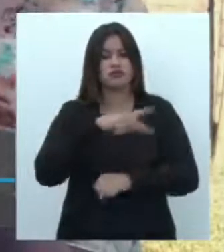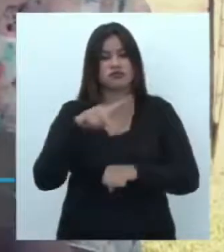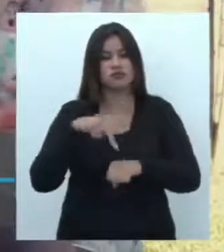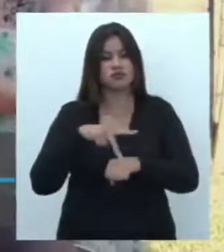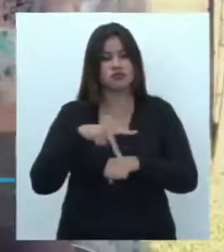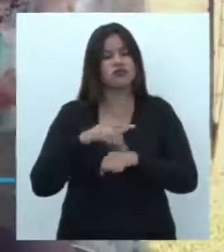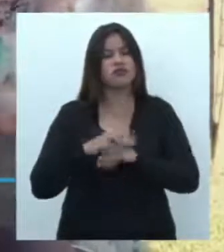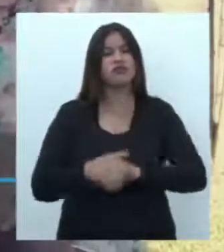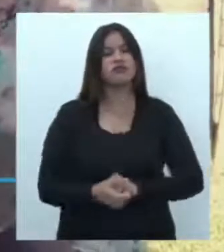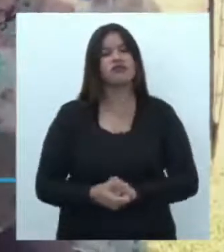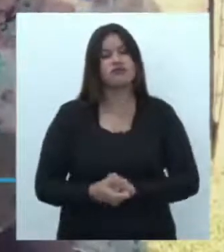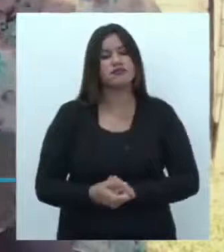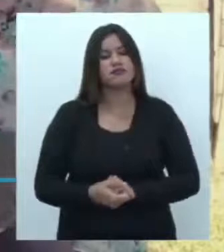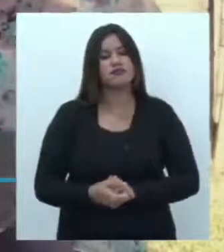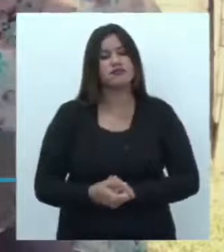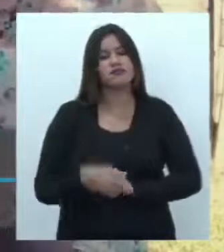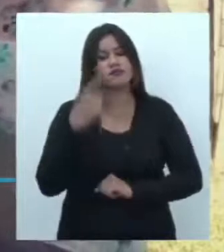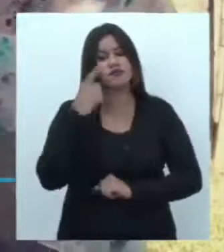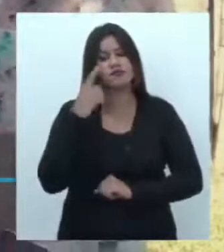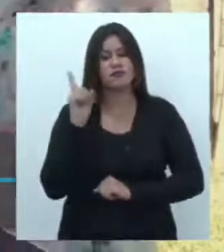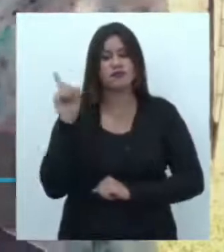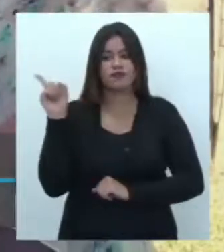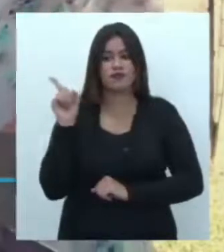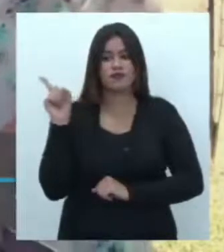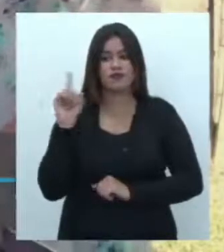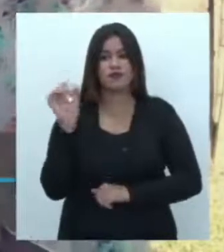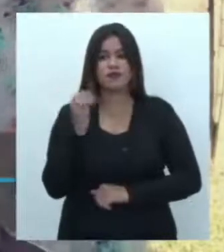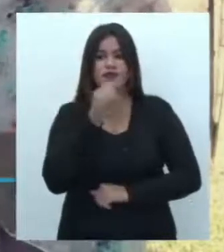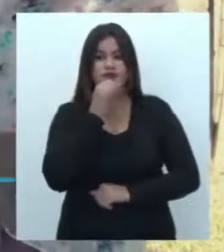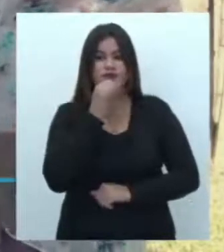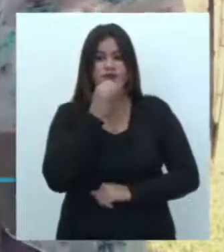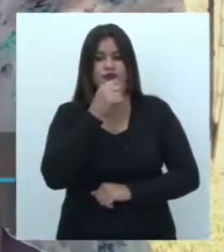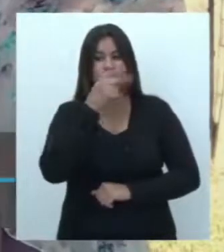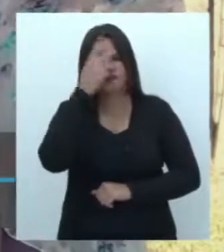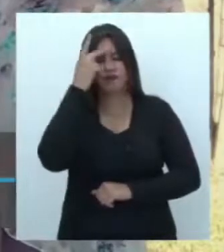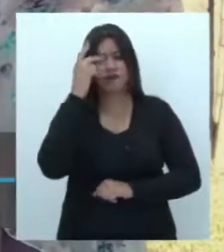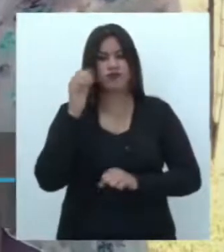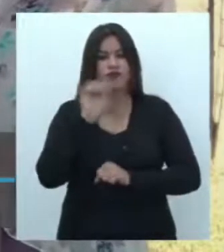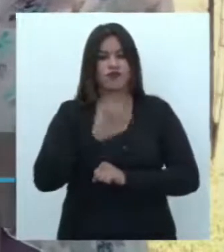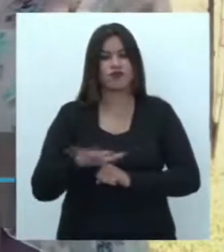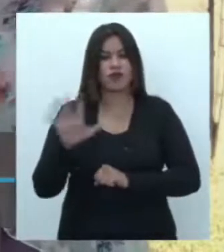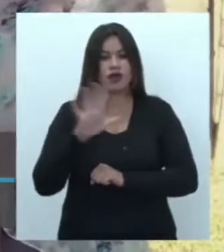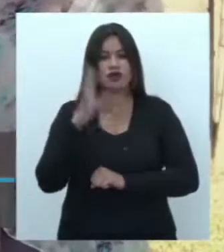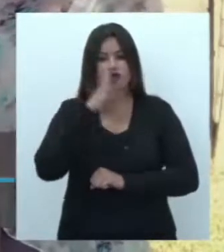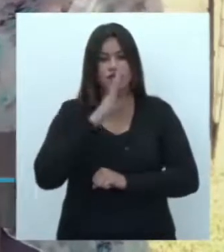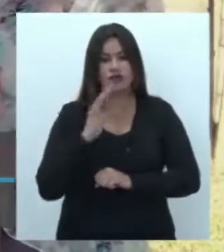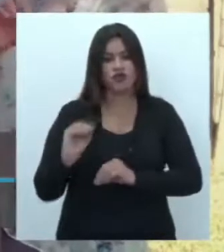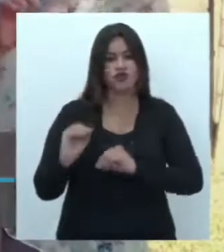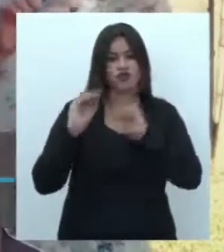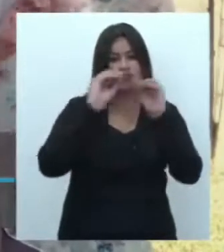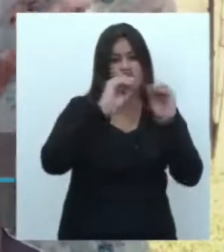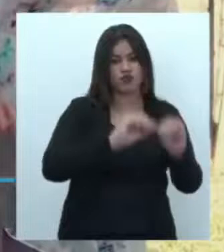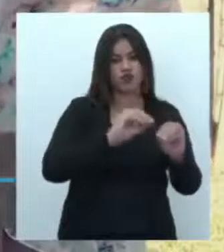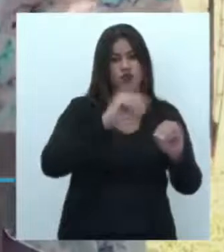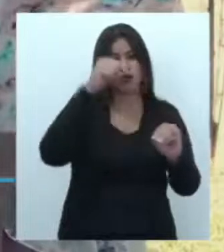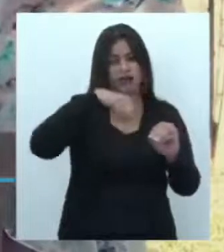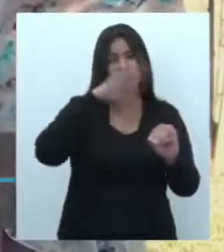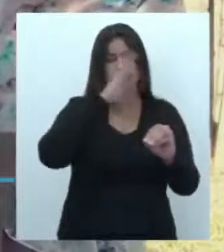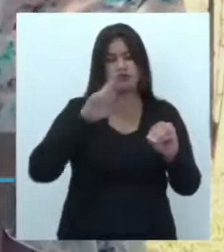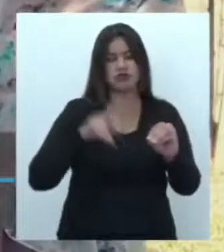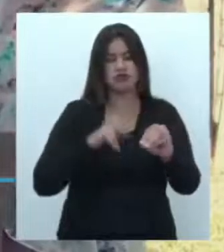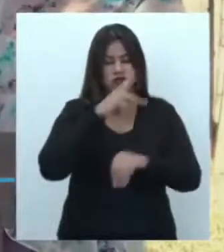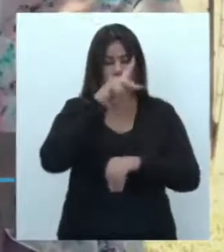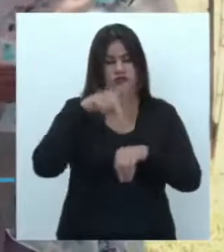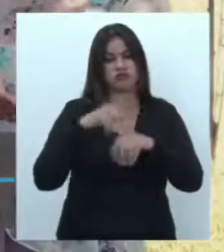país. Aqui nós temos um exemplo. A pessoa migrou de um estado brasileiro para outro, mas continuou no